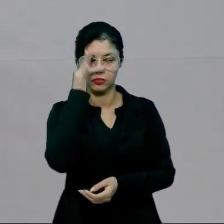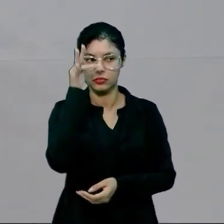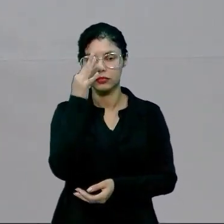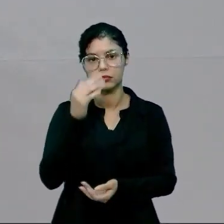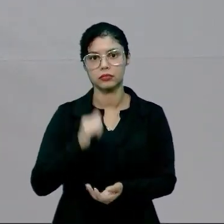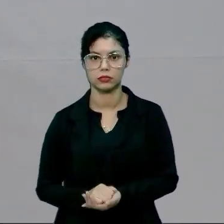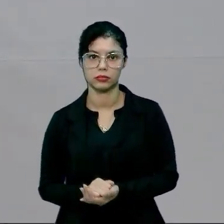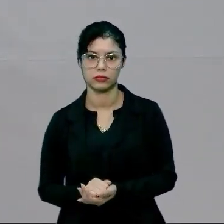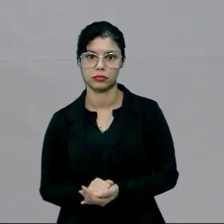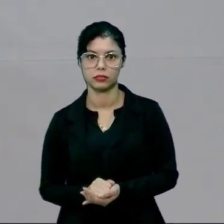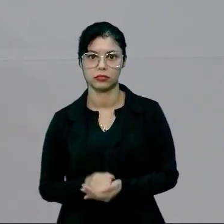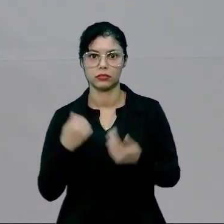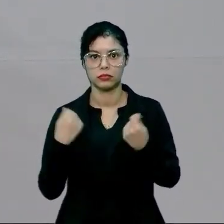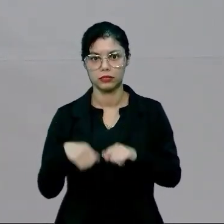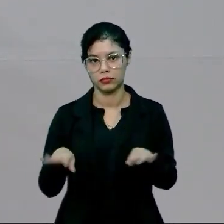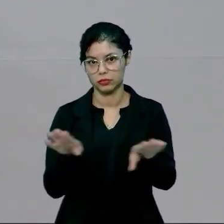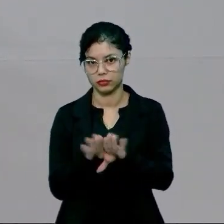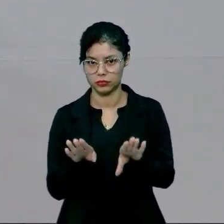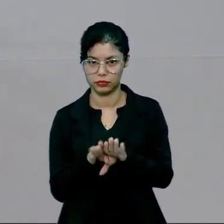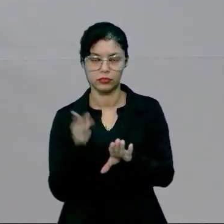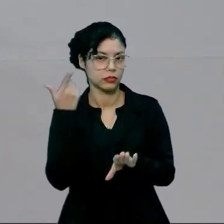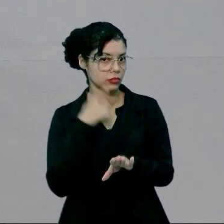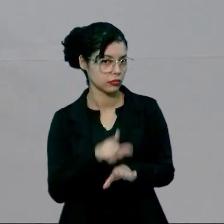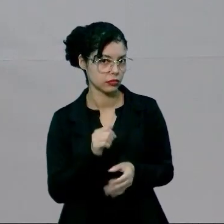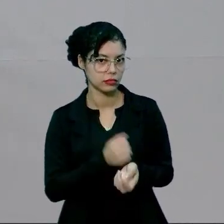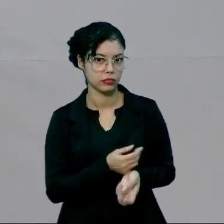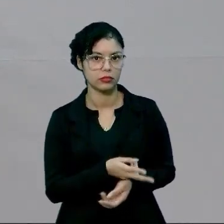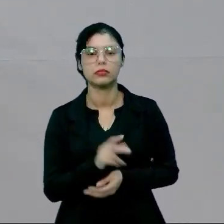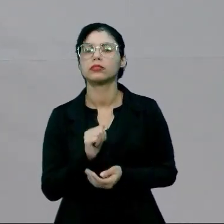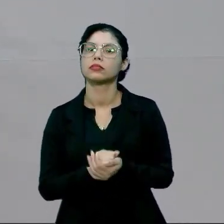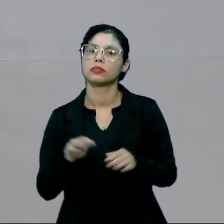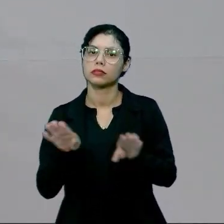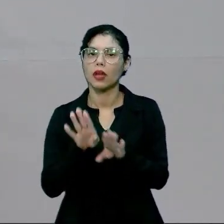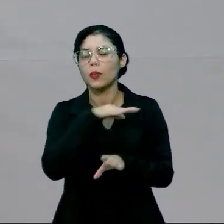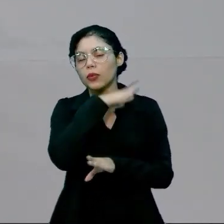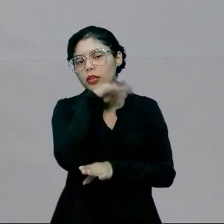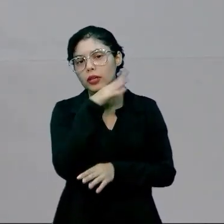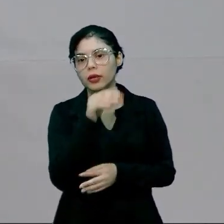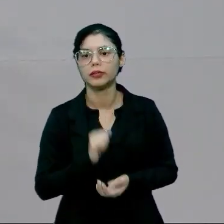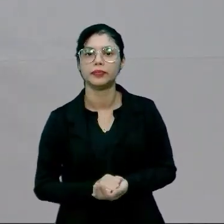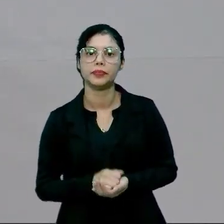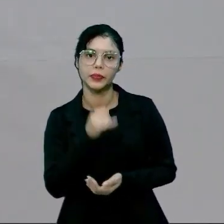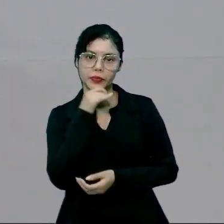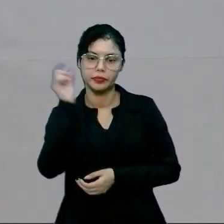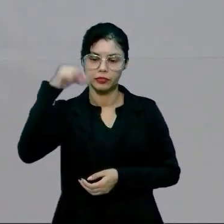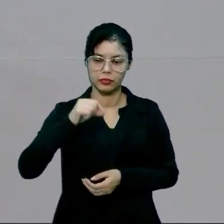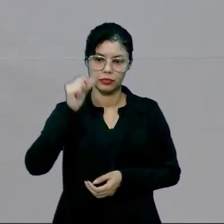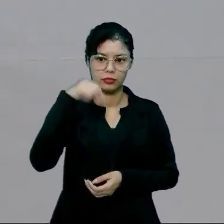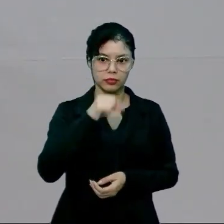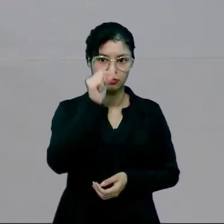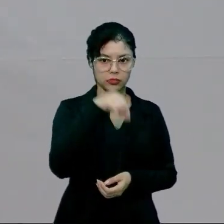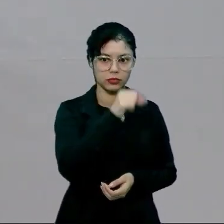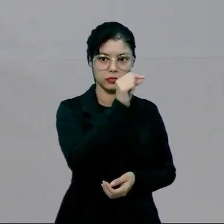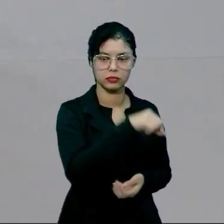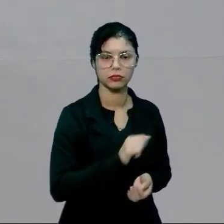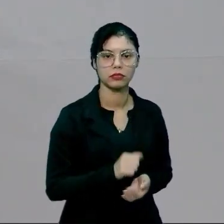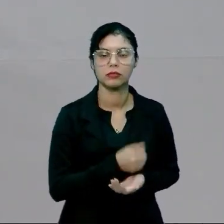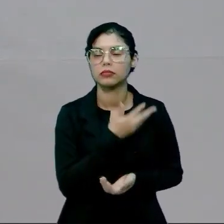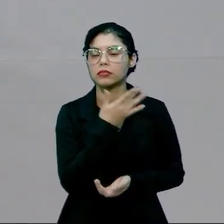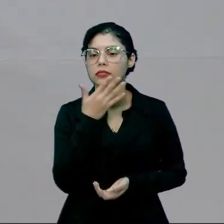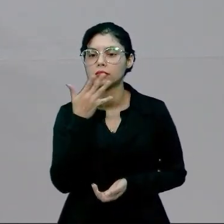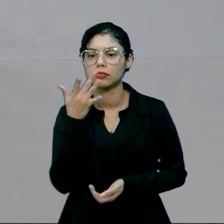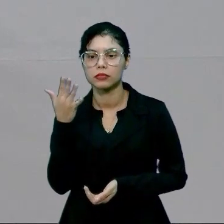pessoal, as flores, ela também consegue ser atrativa para os animais. Por exemplo, abelhas, ela se atrai pelo pólen,